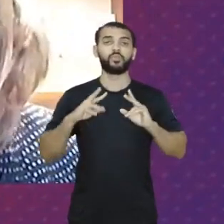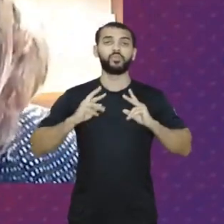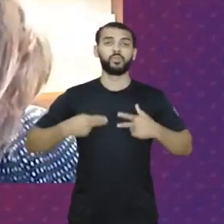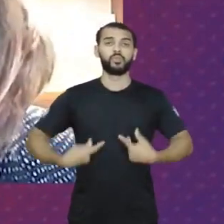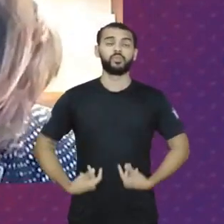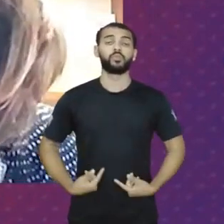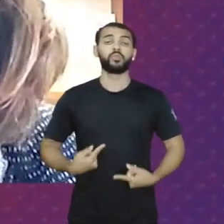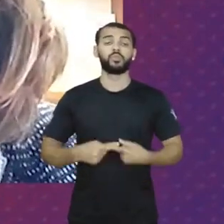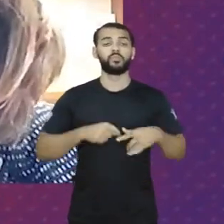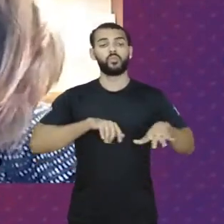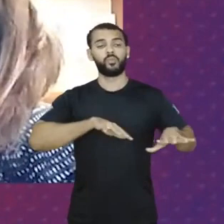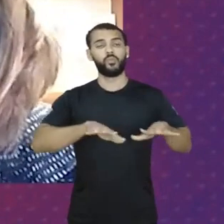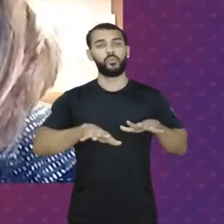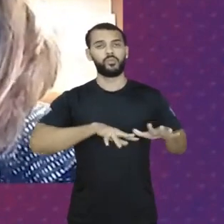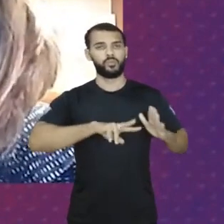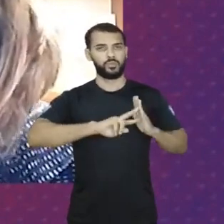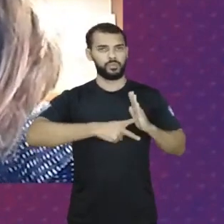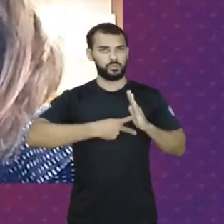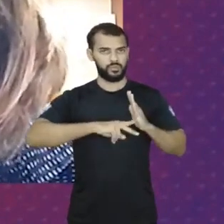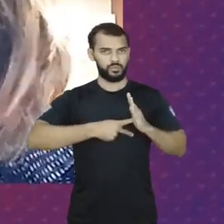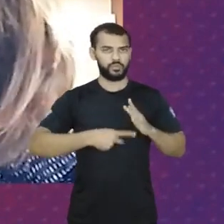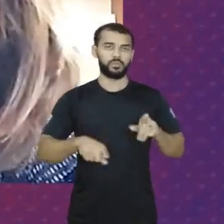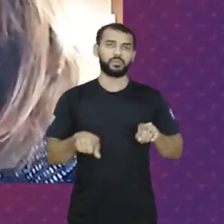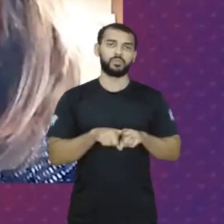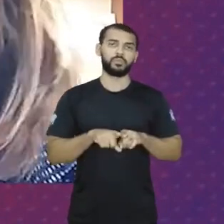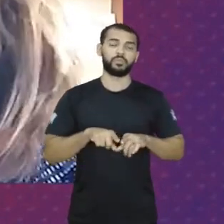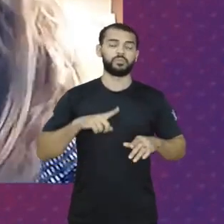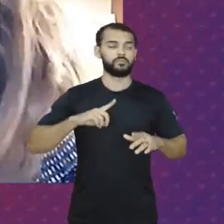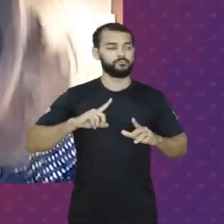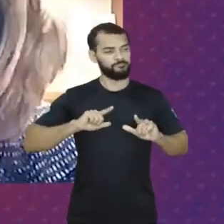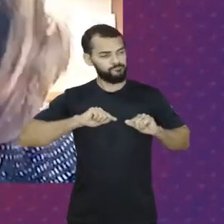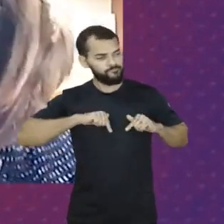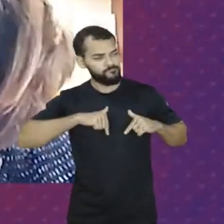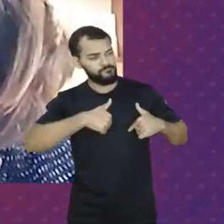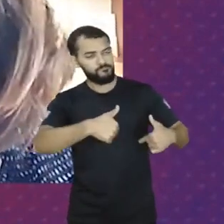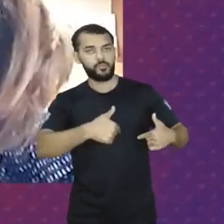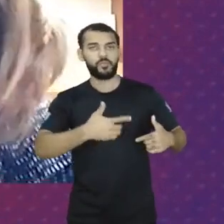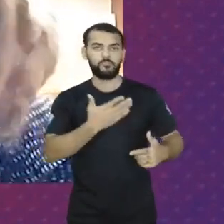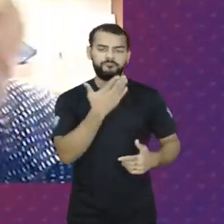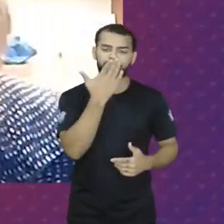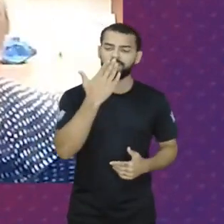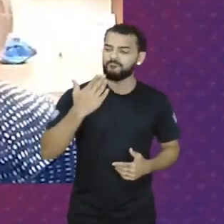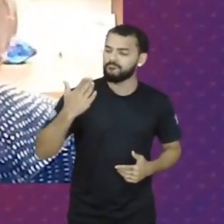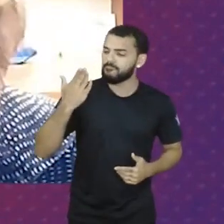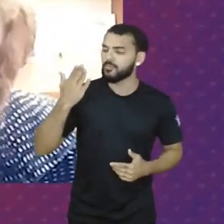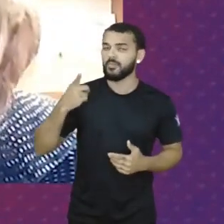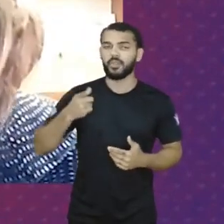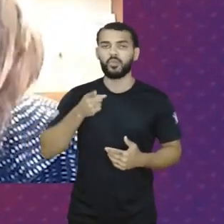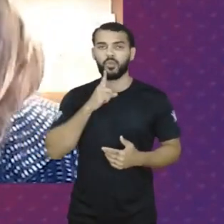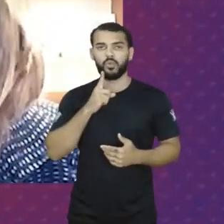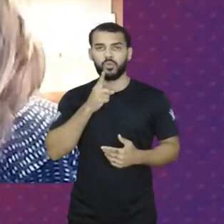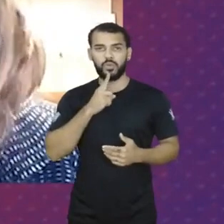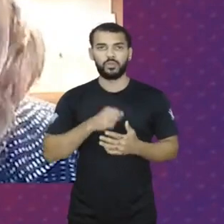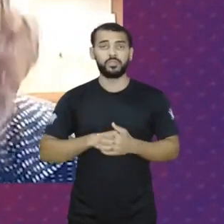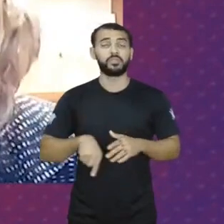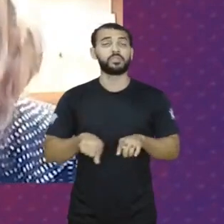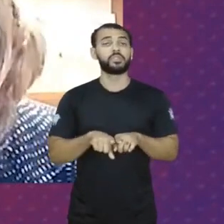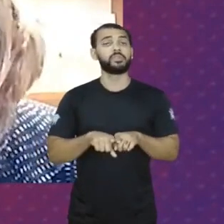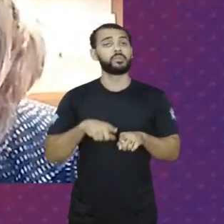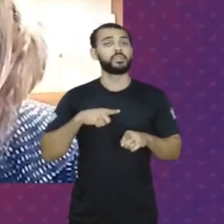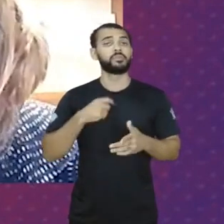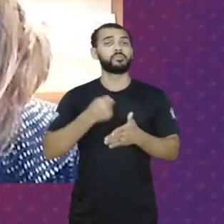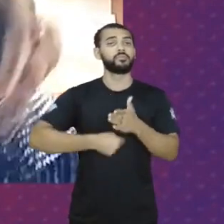movimento sindical que tem e que enfrentou e enfrenta todos os dias também a lógica sexista e a